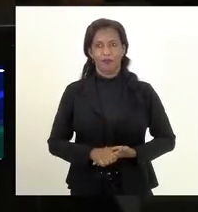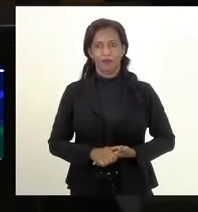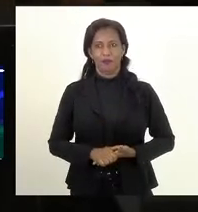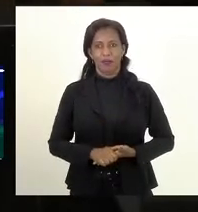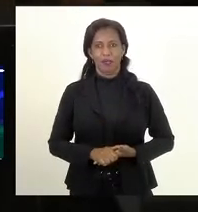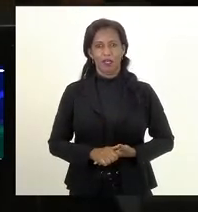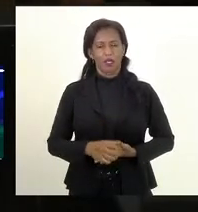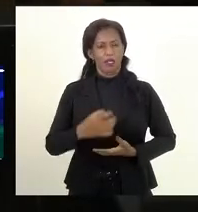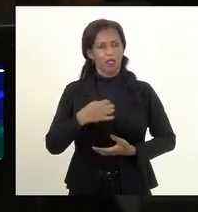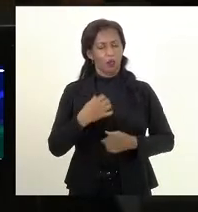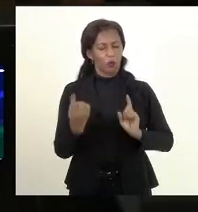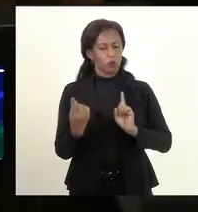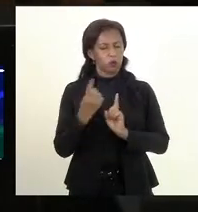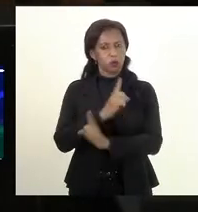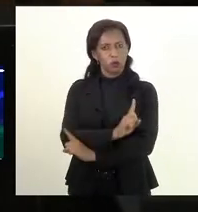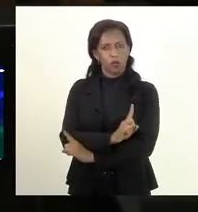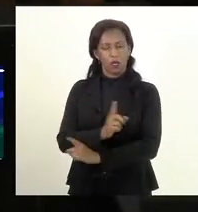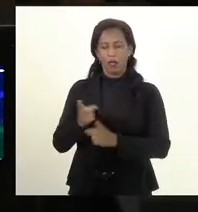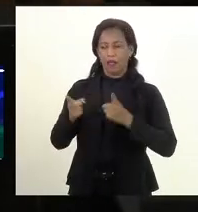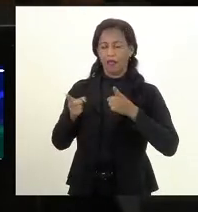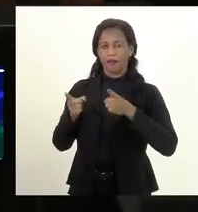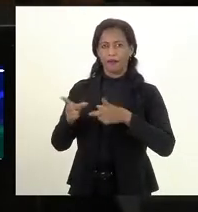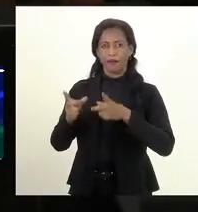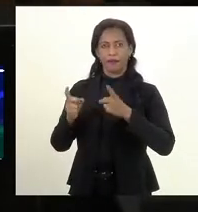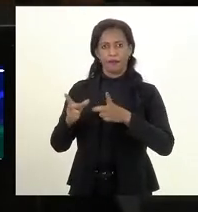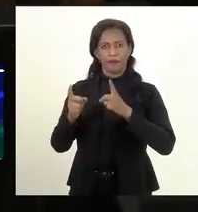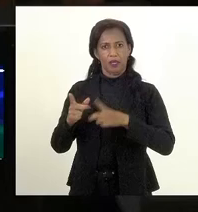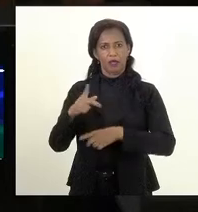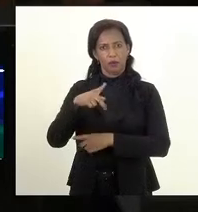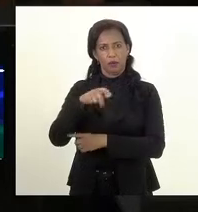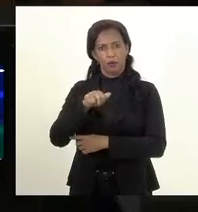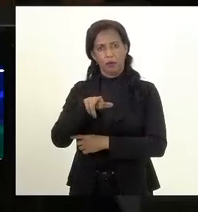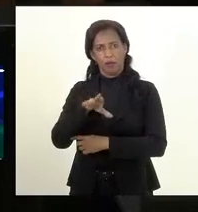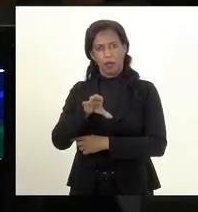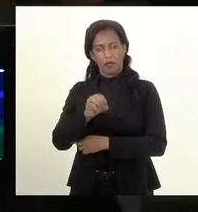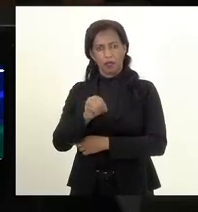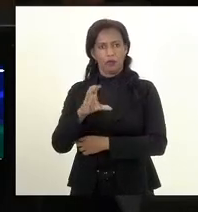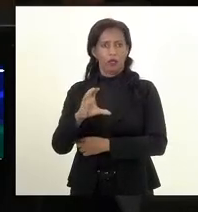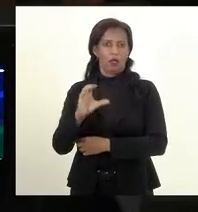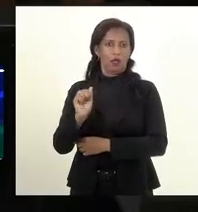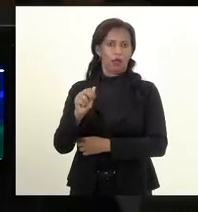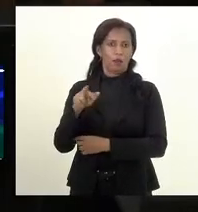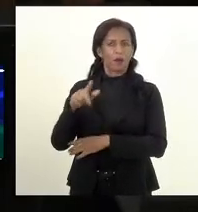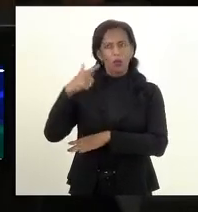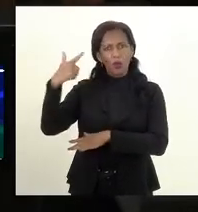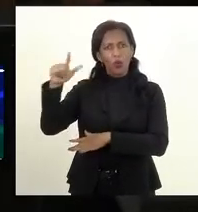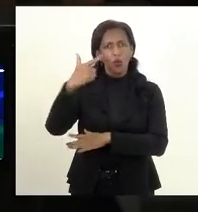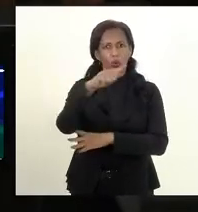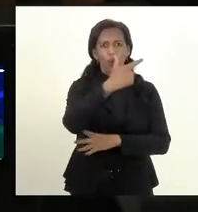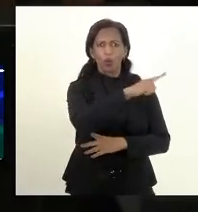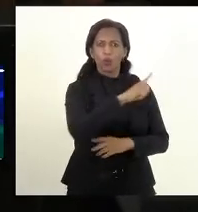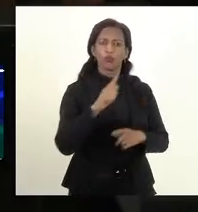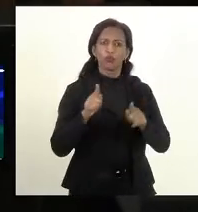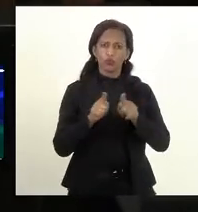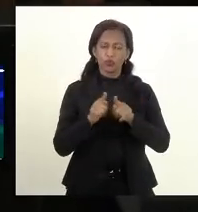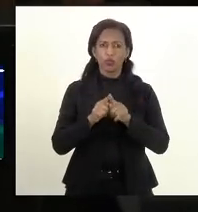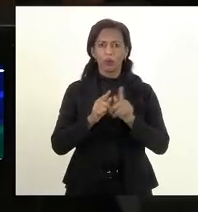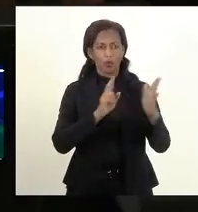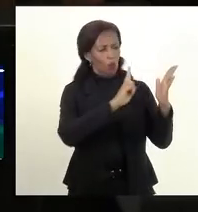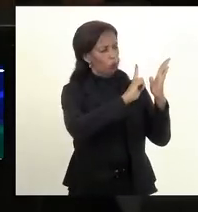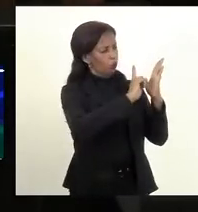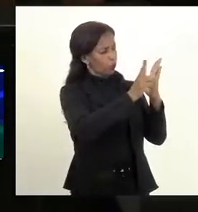ser compra com a venda do Palácio Capanema e outros Imóveis que estão nessa